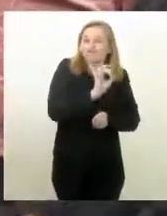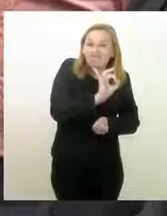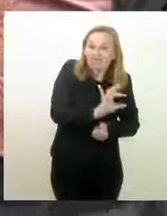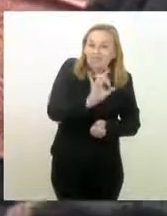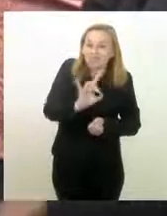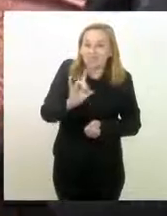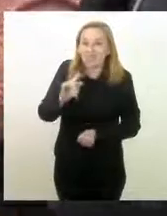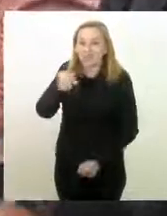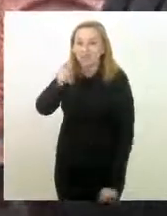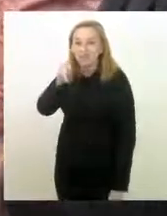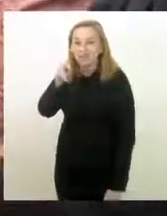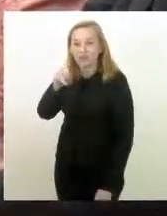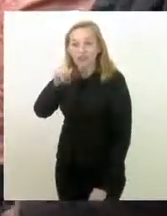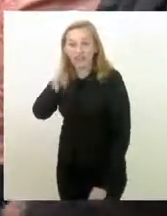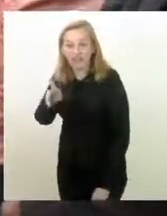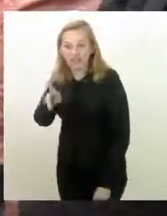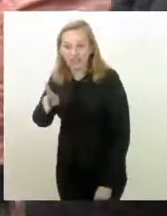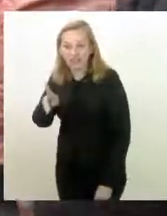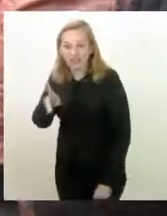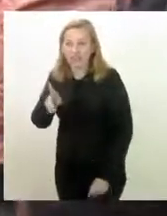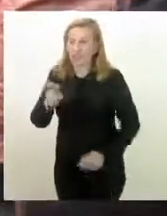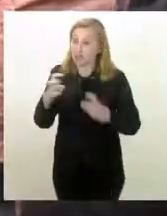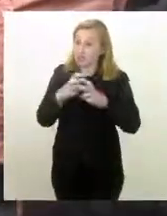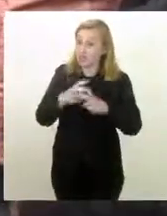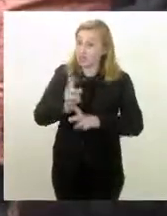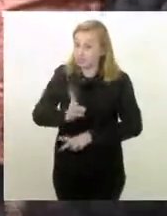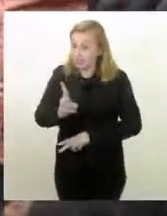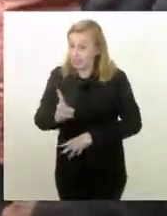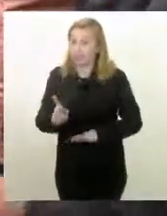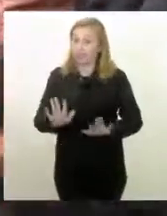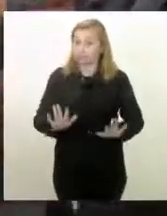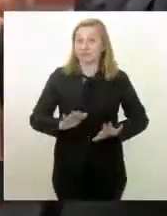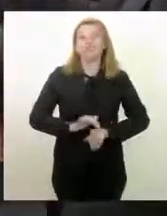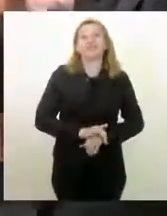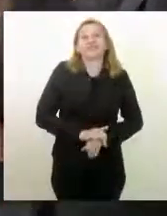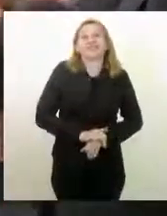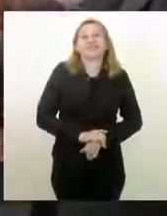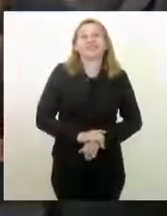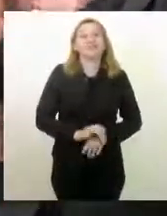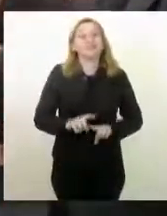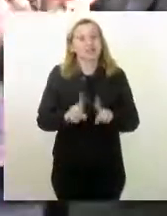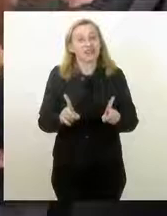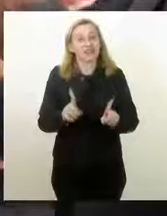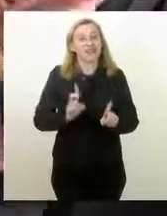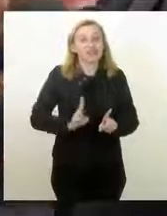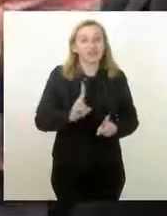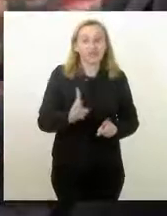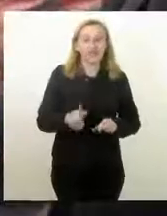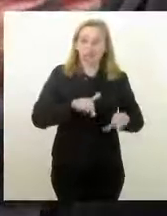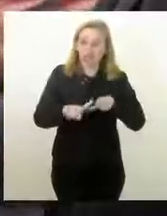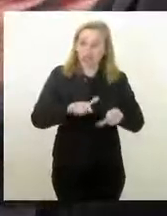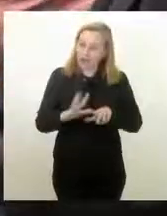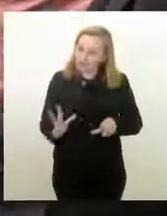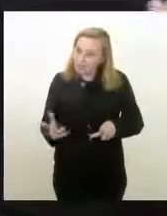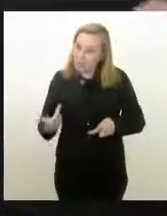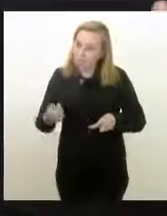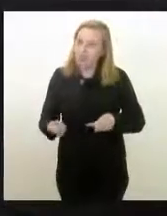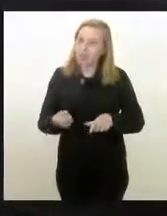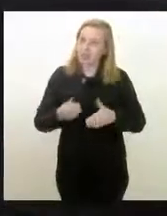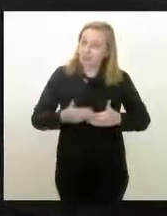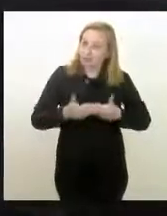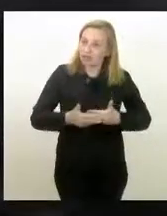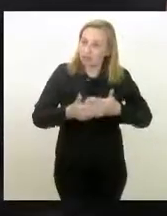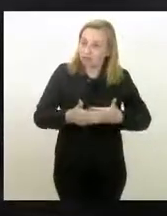do Wagner Victor. A gente briga quase que diariamente, mas sempre para que o serviço possa andar, para que a gente